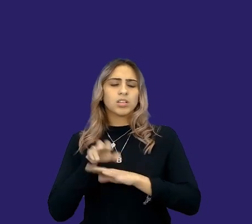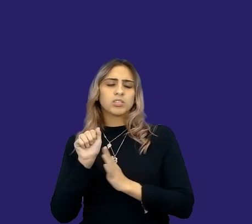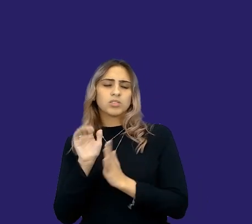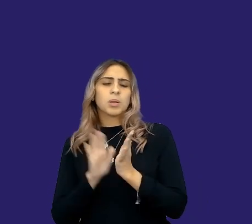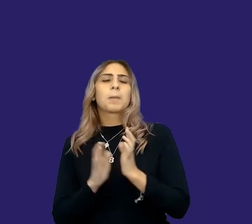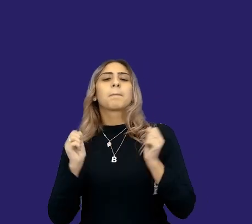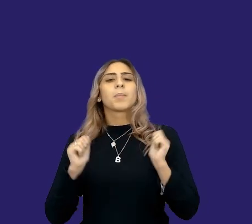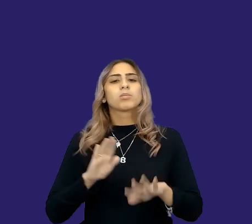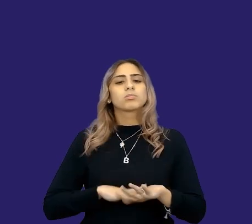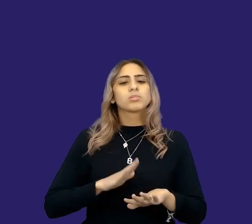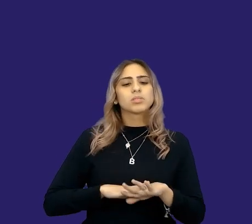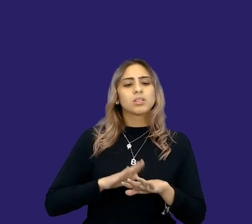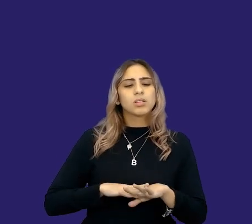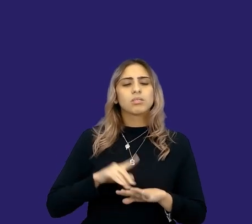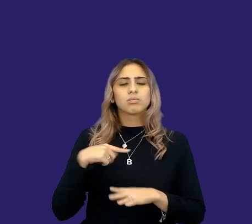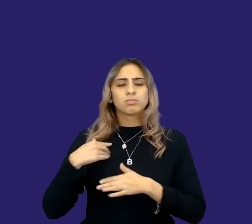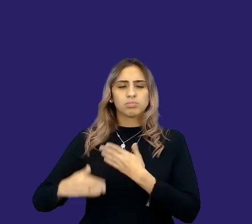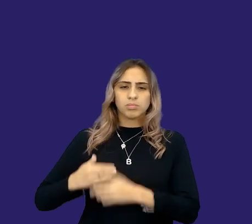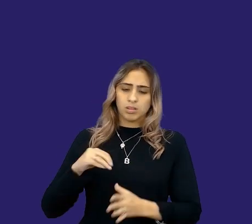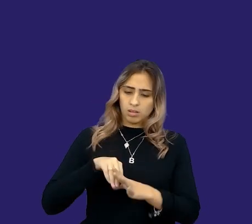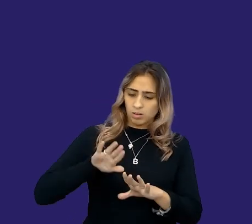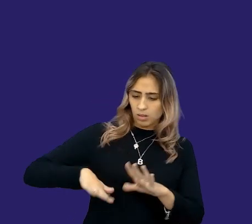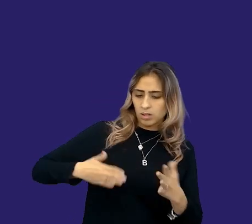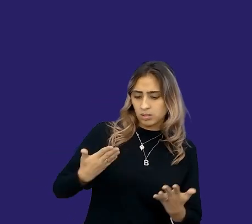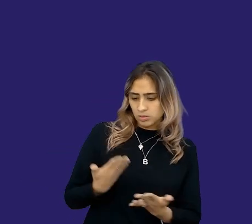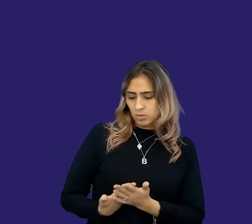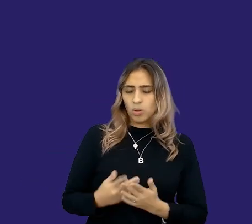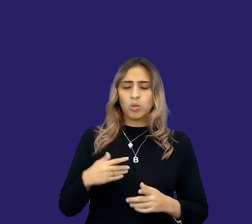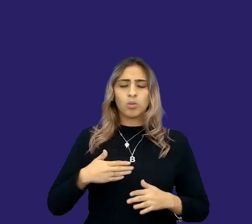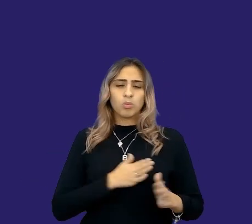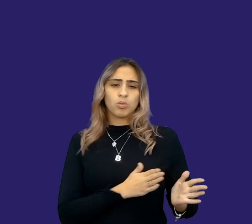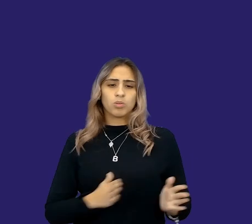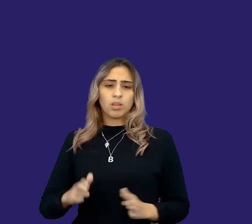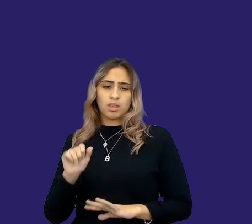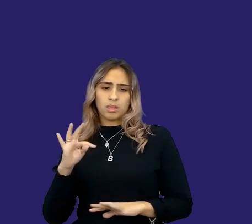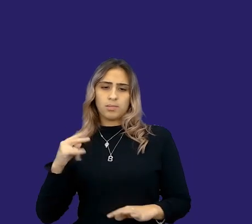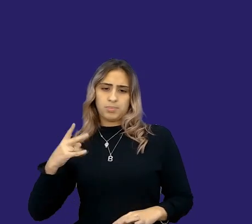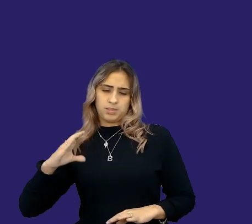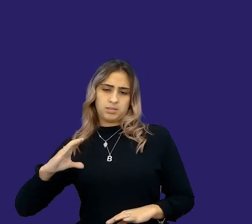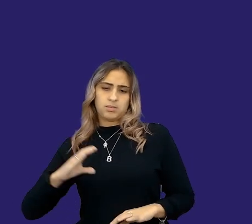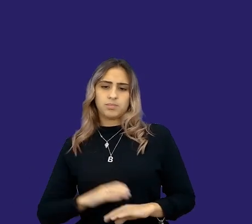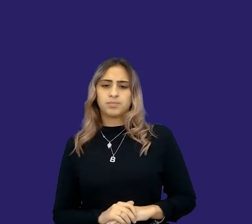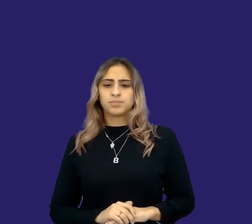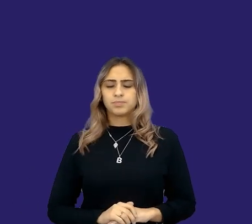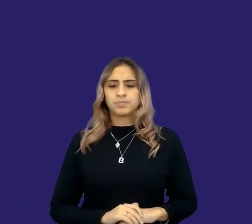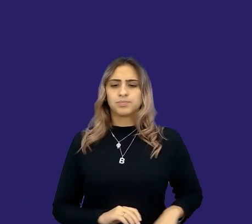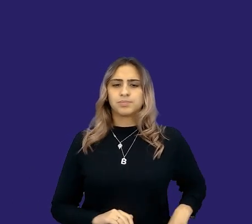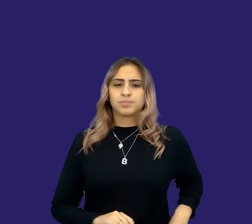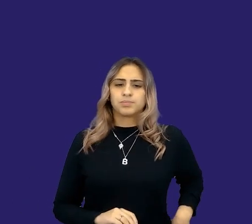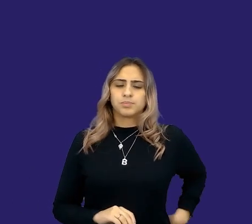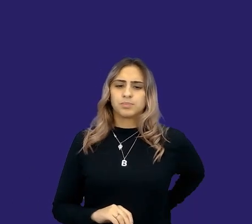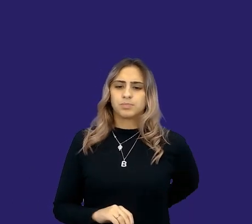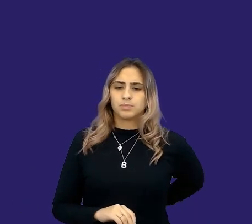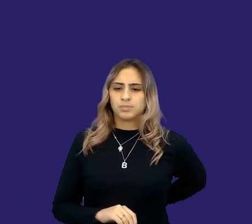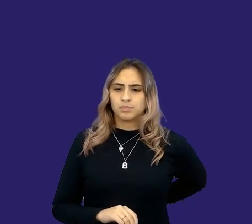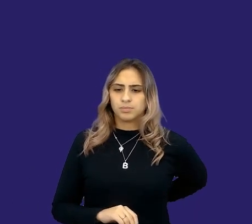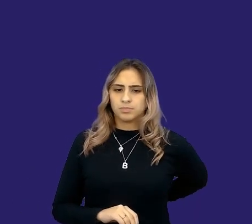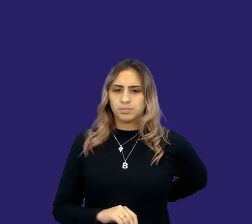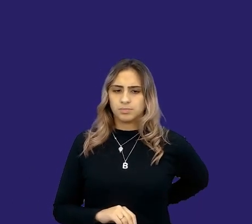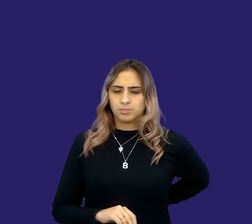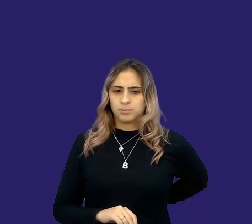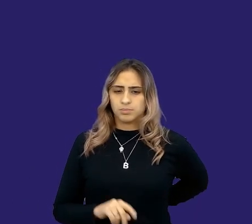que podem ser desenvolvidas na escola durante as ATBCs, como desdobramento dessa